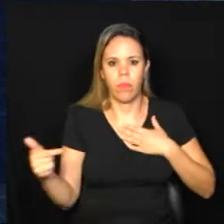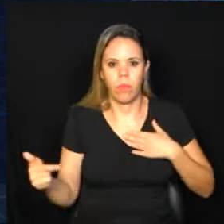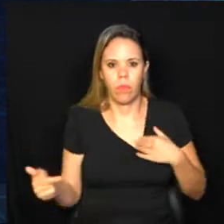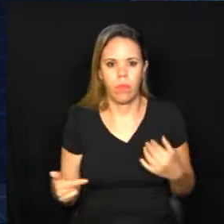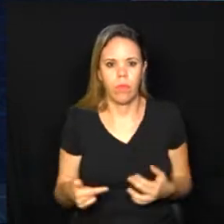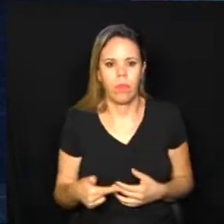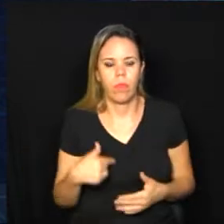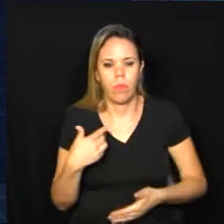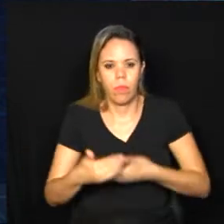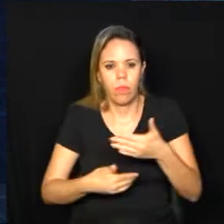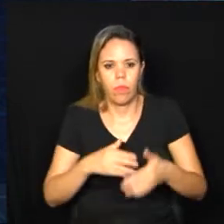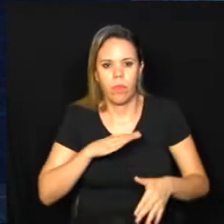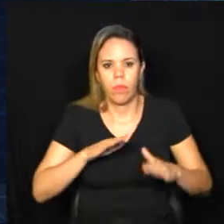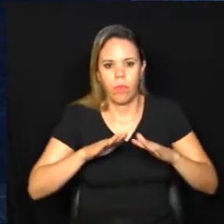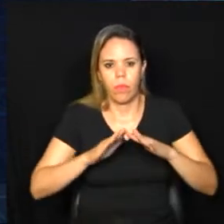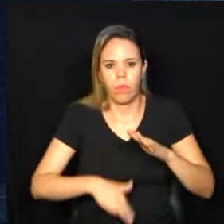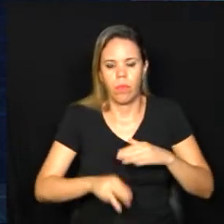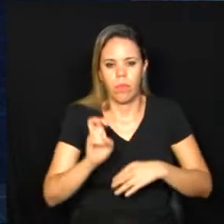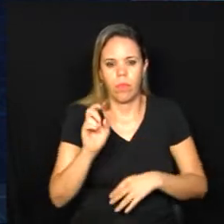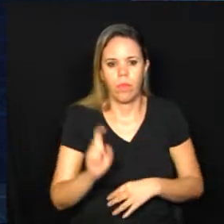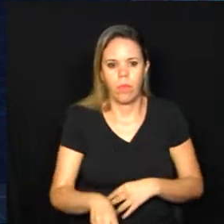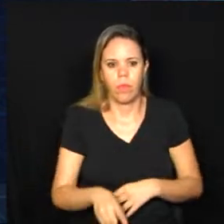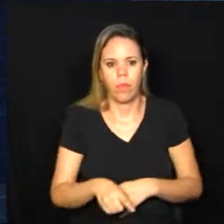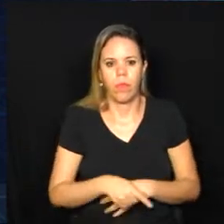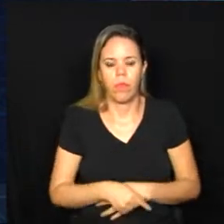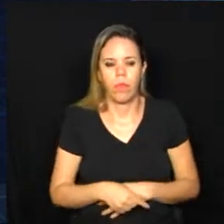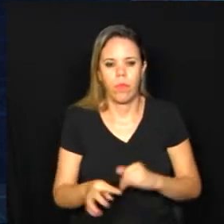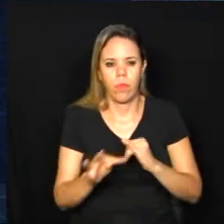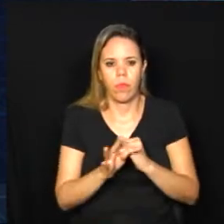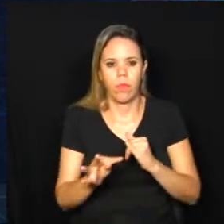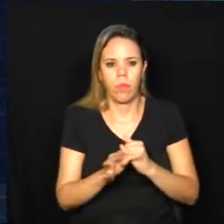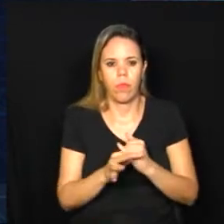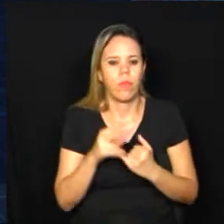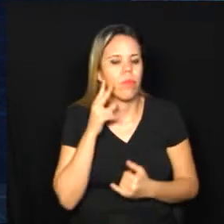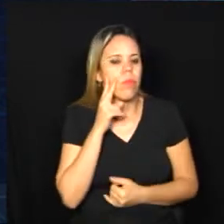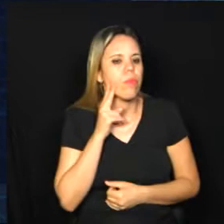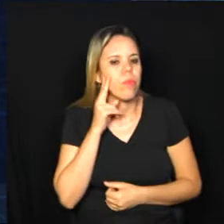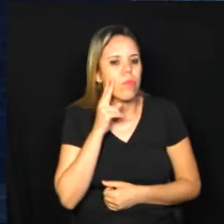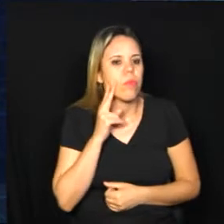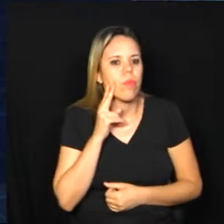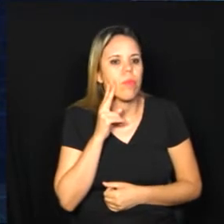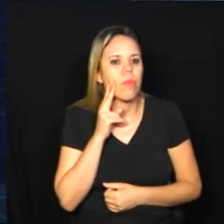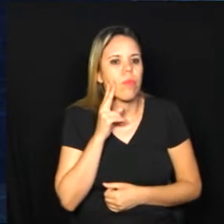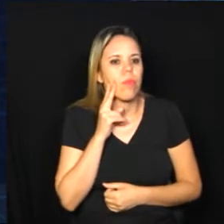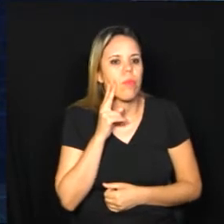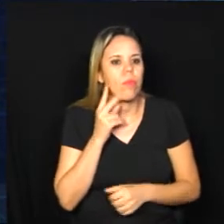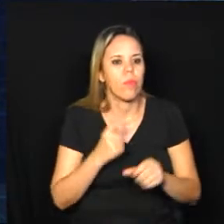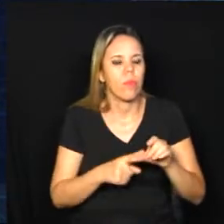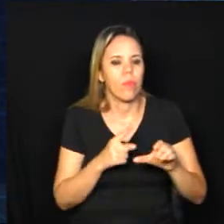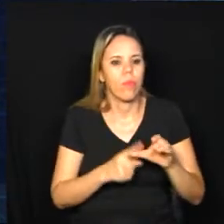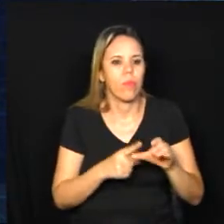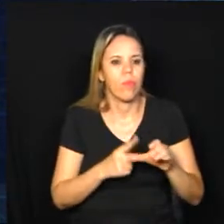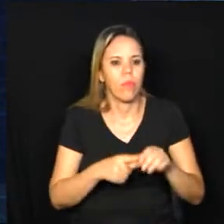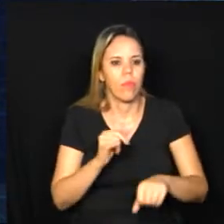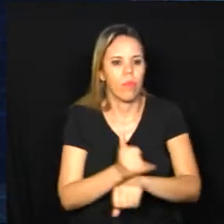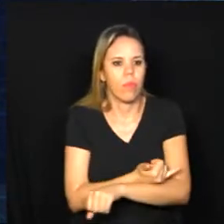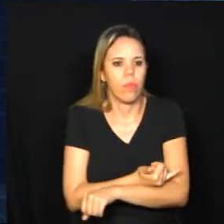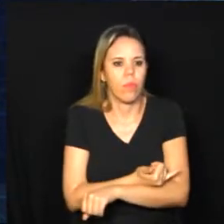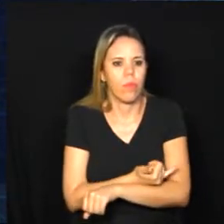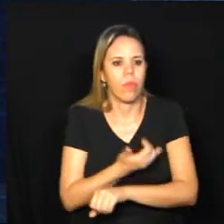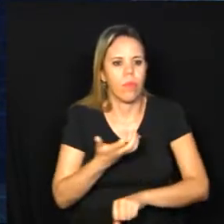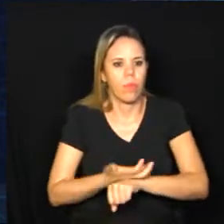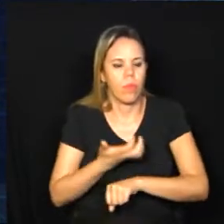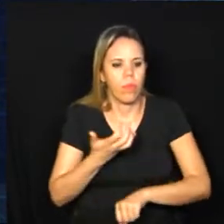5.322 e na sequência cidades com menos de 5.000 casos. Itatiba, Vinhedo, Cosmópolis,